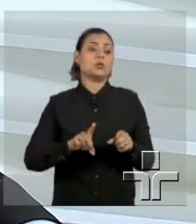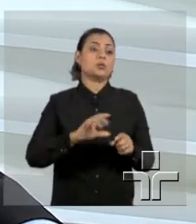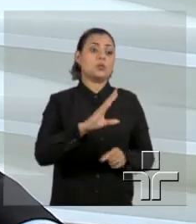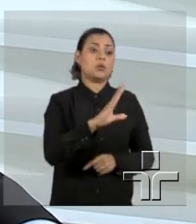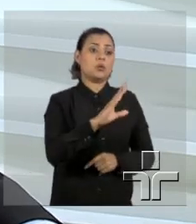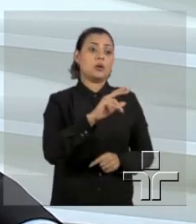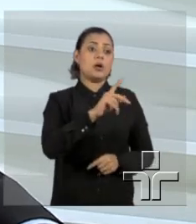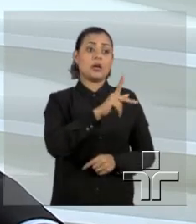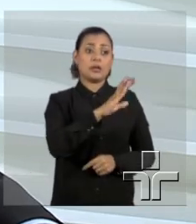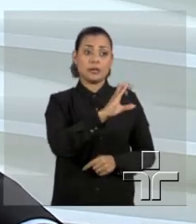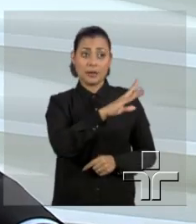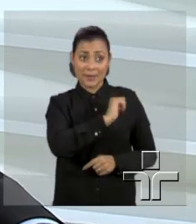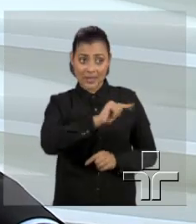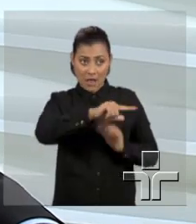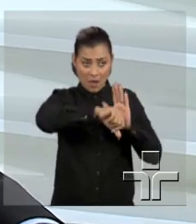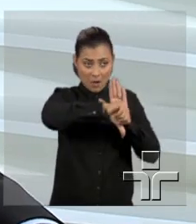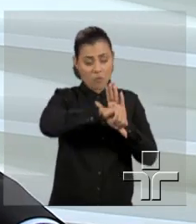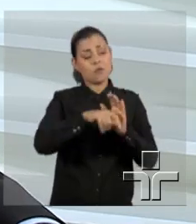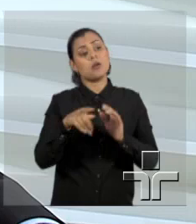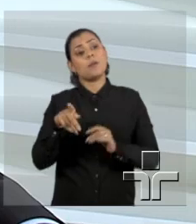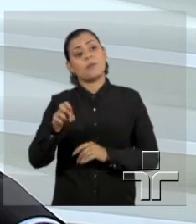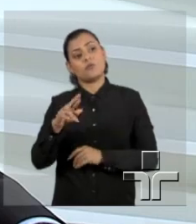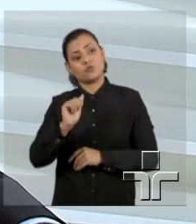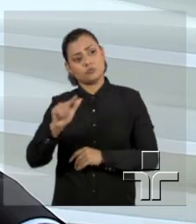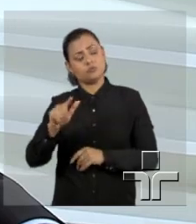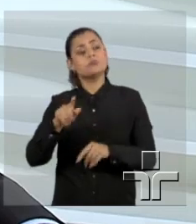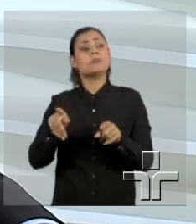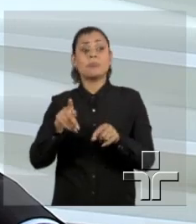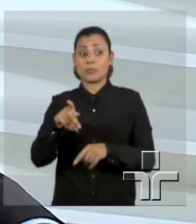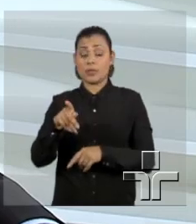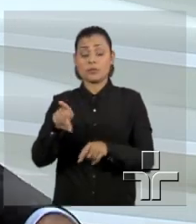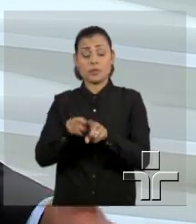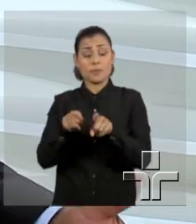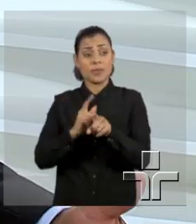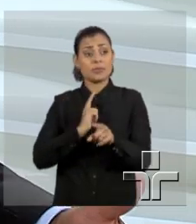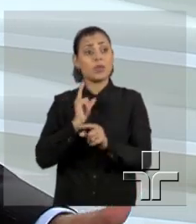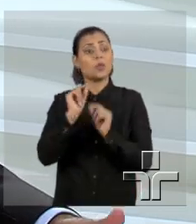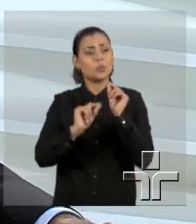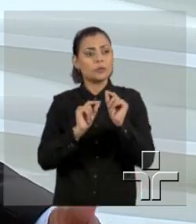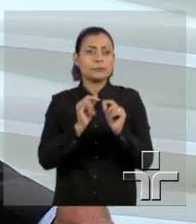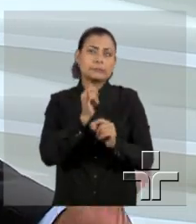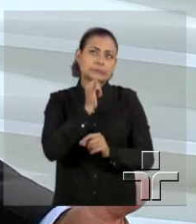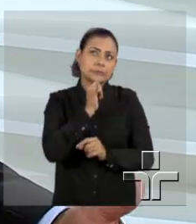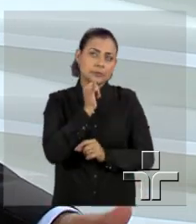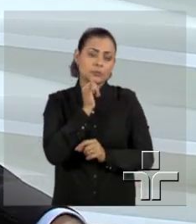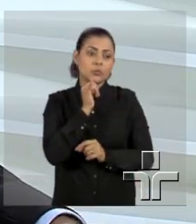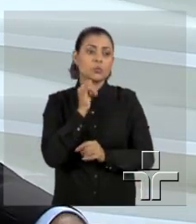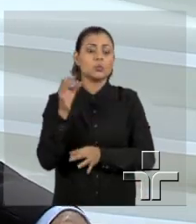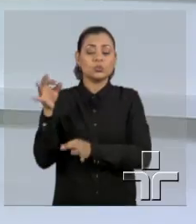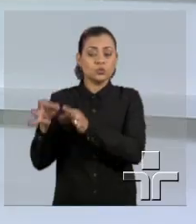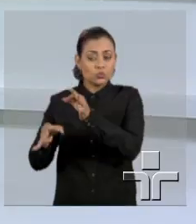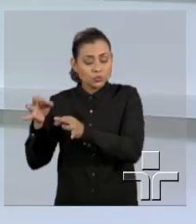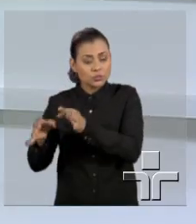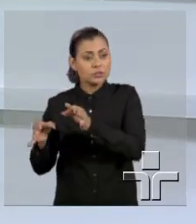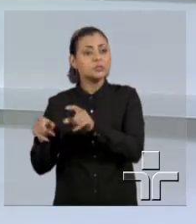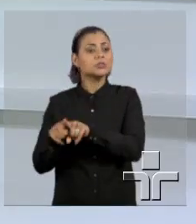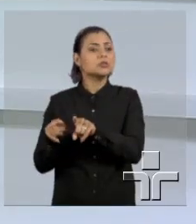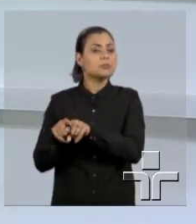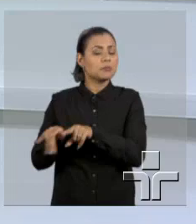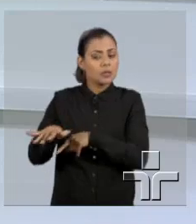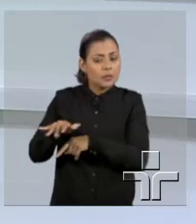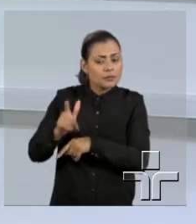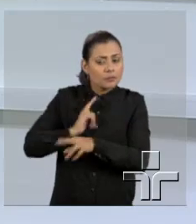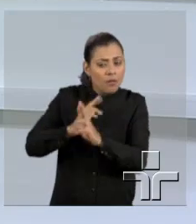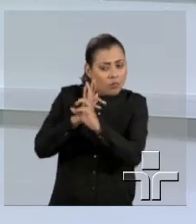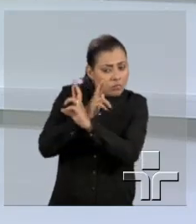eu não desconheça que direito penal eficiente é o que passa por exemplo, pelo juiz natural, pela observância do devido processo